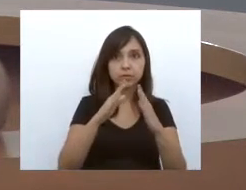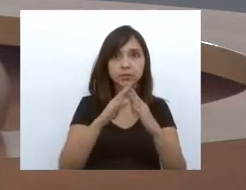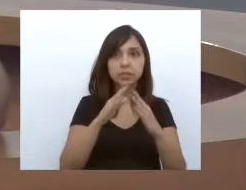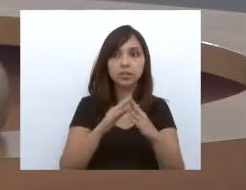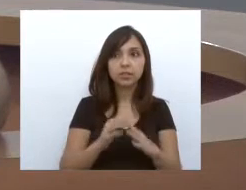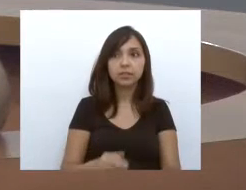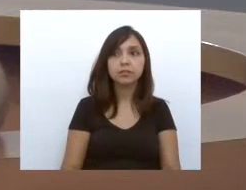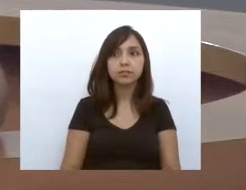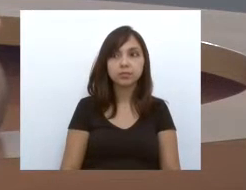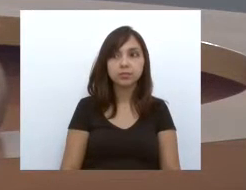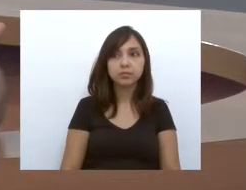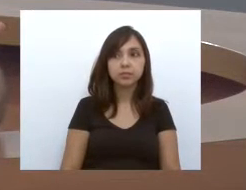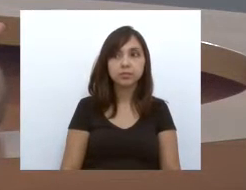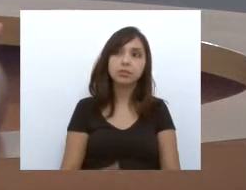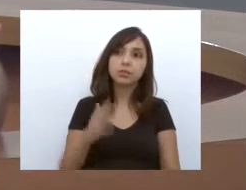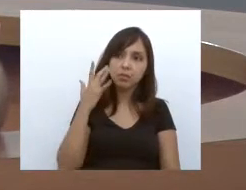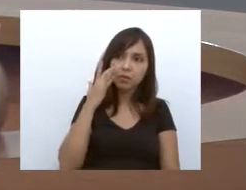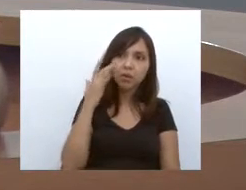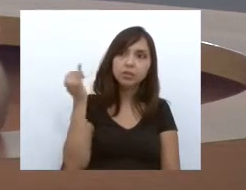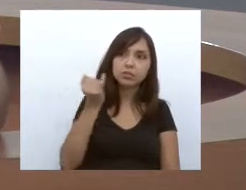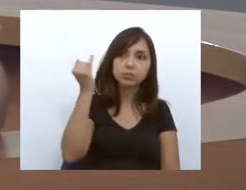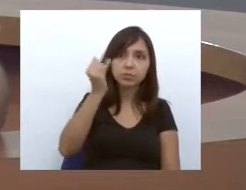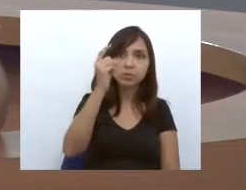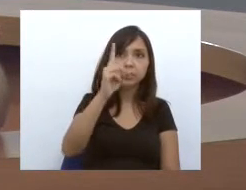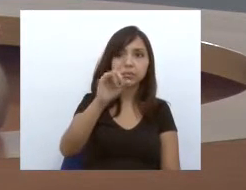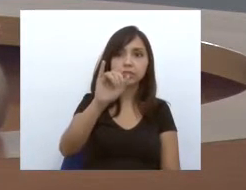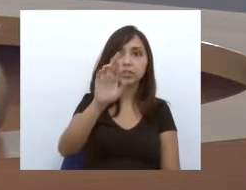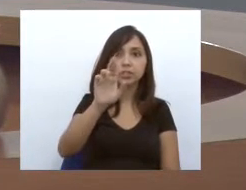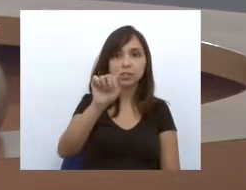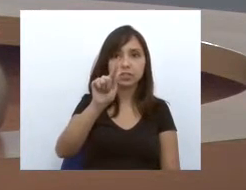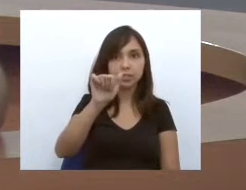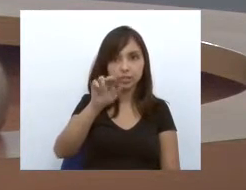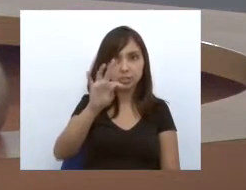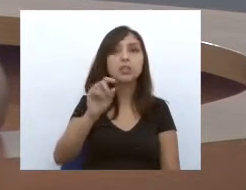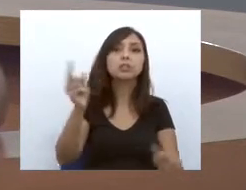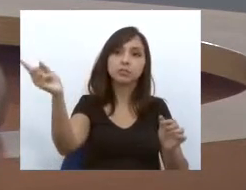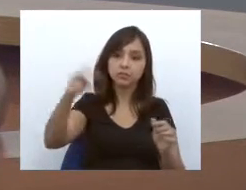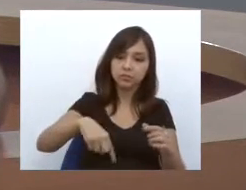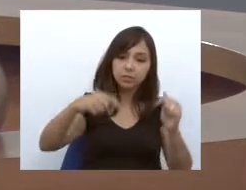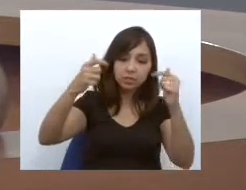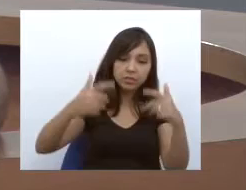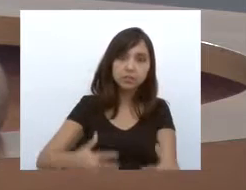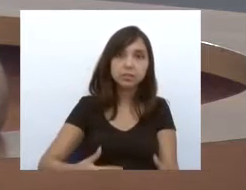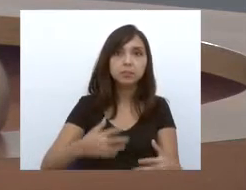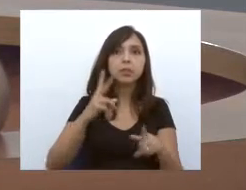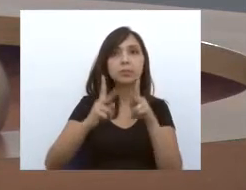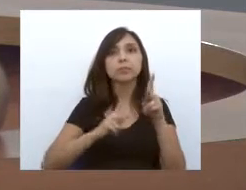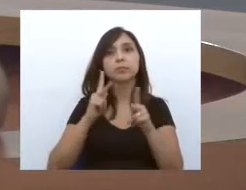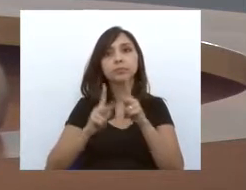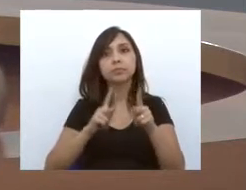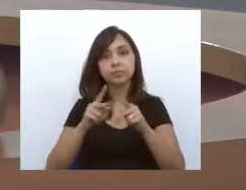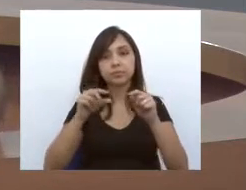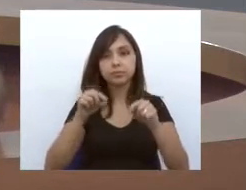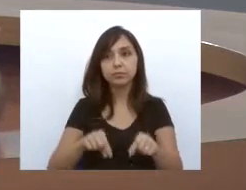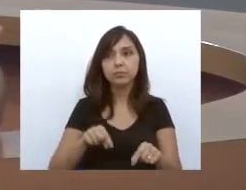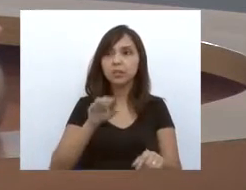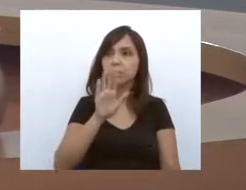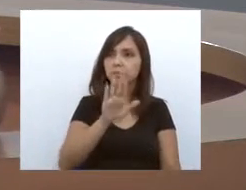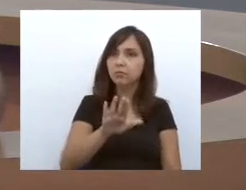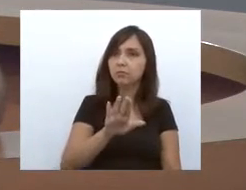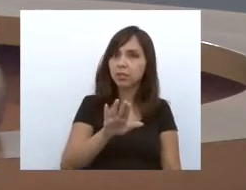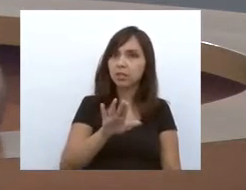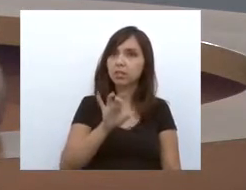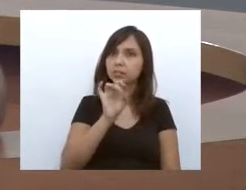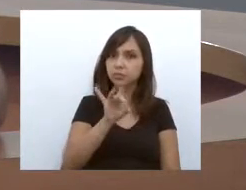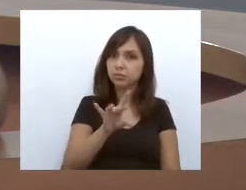e eu acho importante as dirigentes virem aqui explicar, sim, para a população, mas não simplesmente